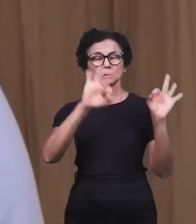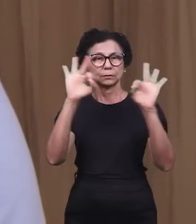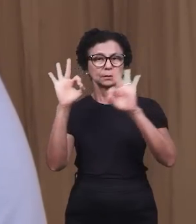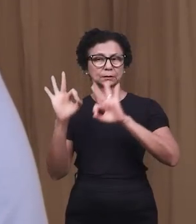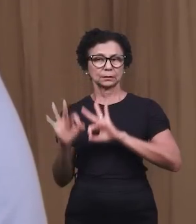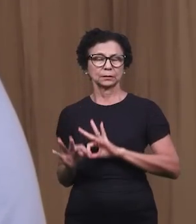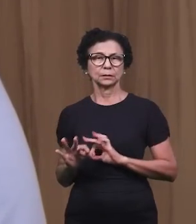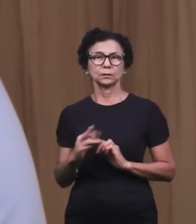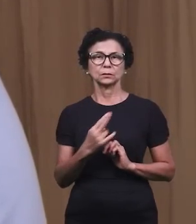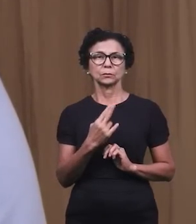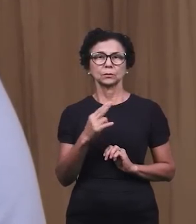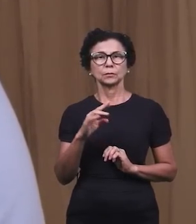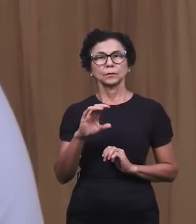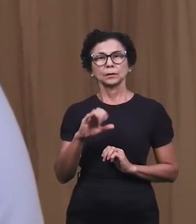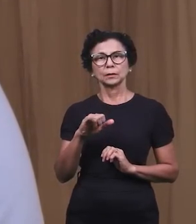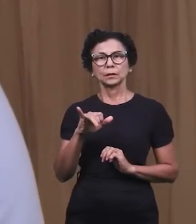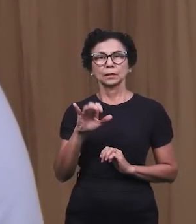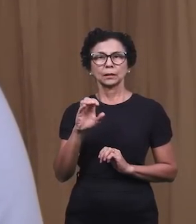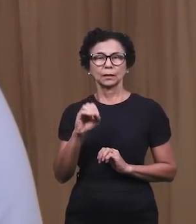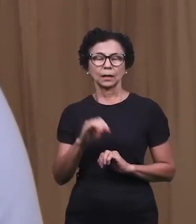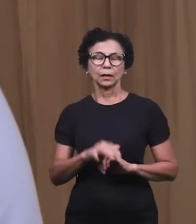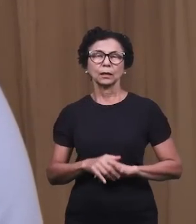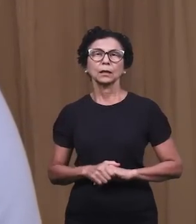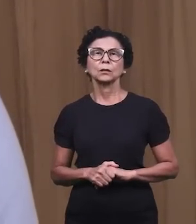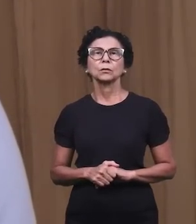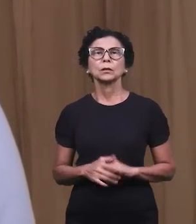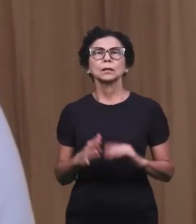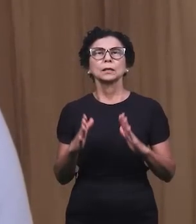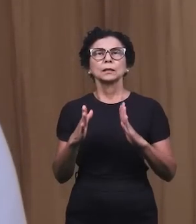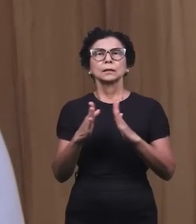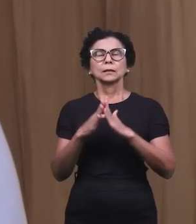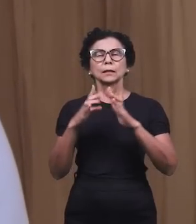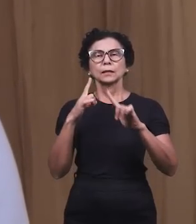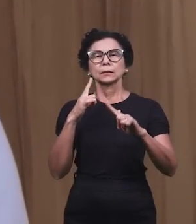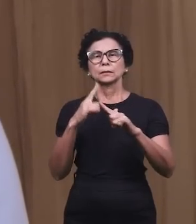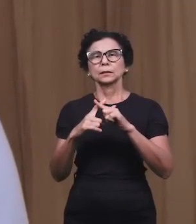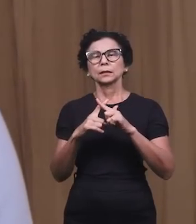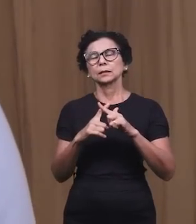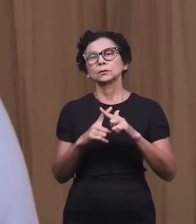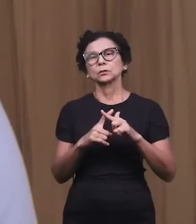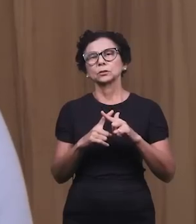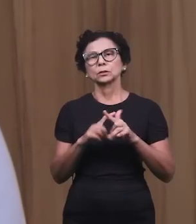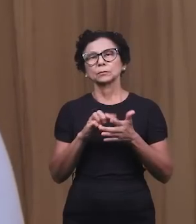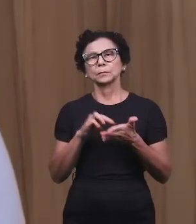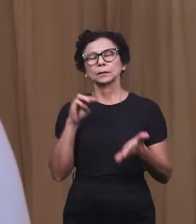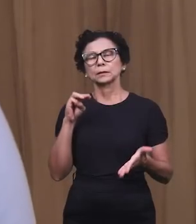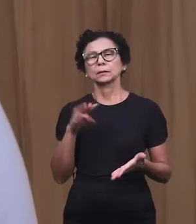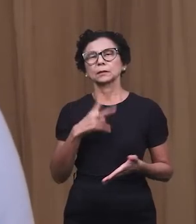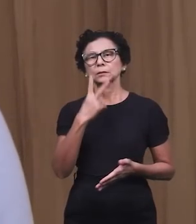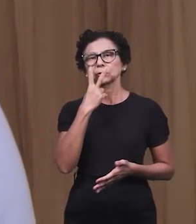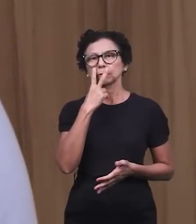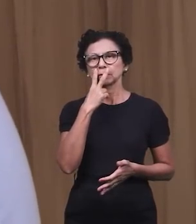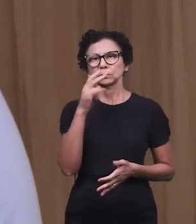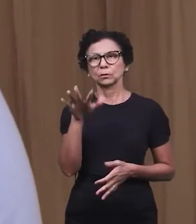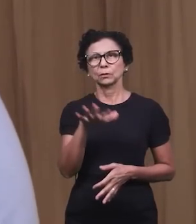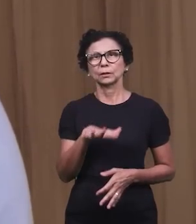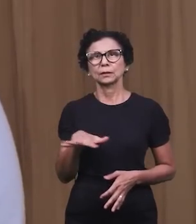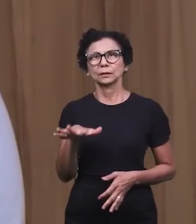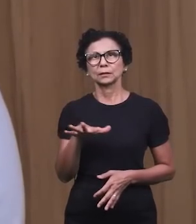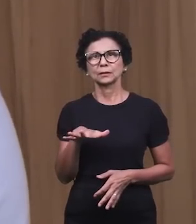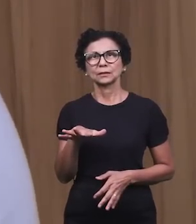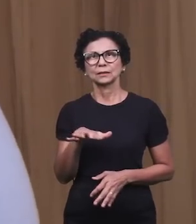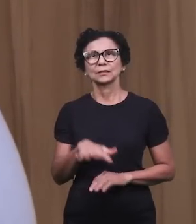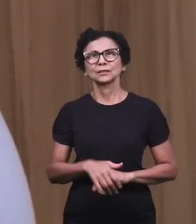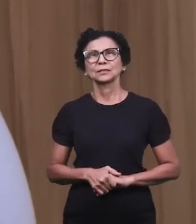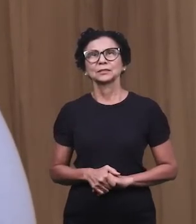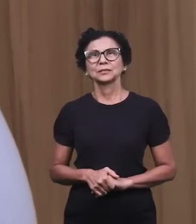pastor André e o pastor Júlio eles se encontram, na região de Vitória, né? Vitória, isso. A minha pergunta é até um